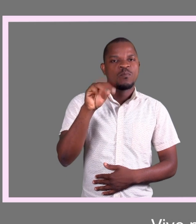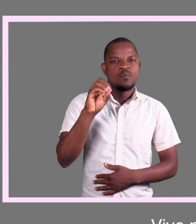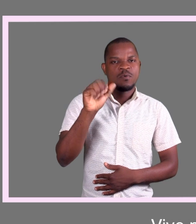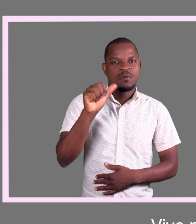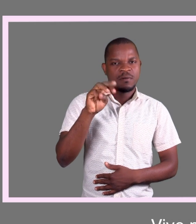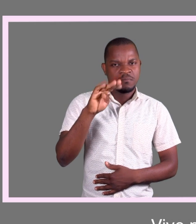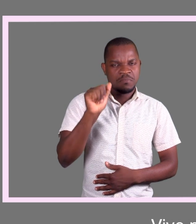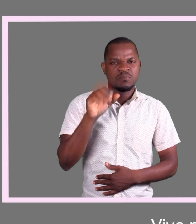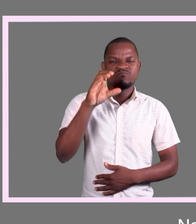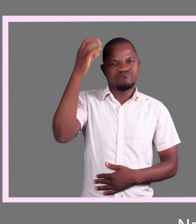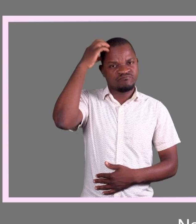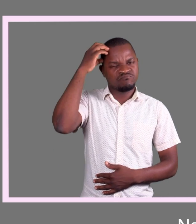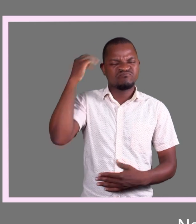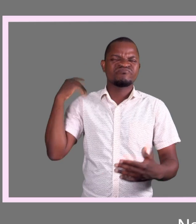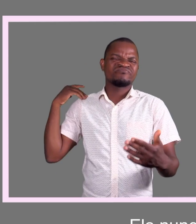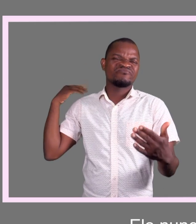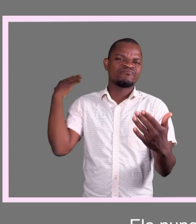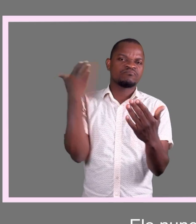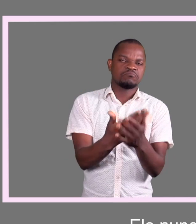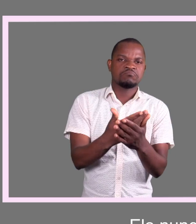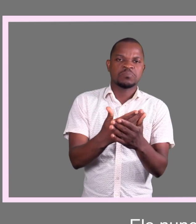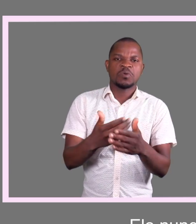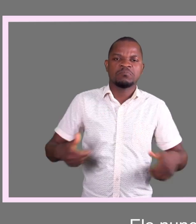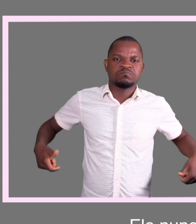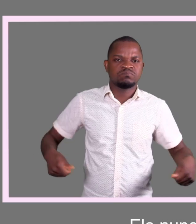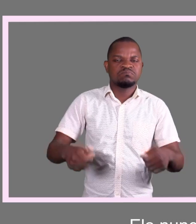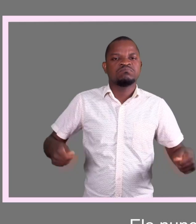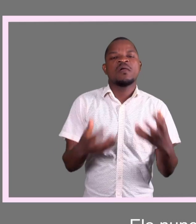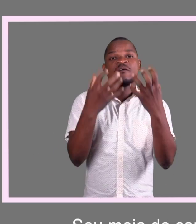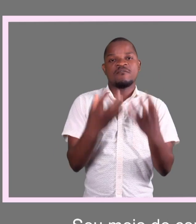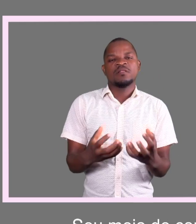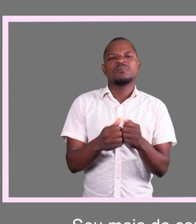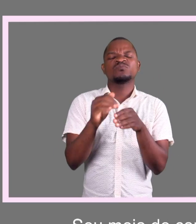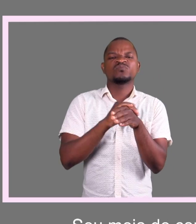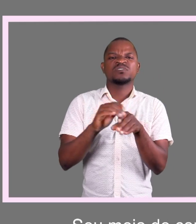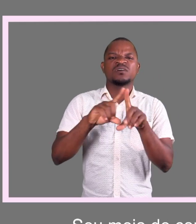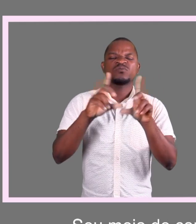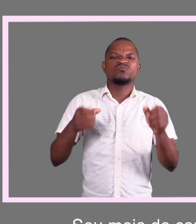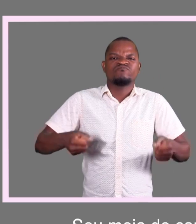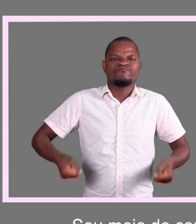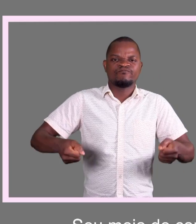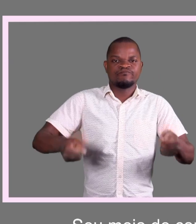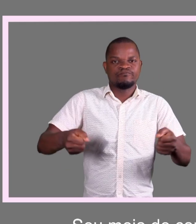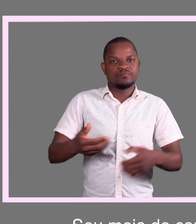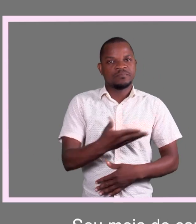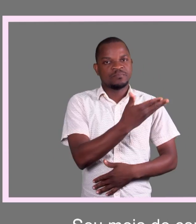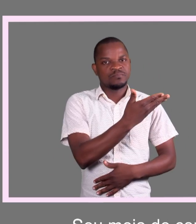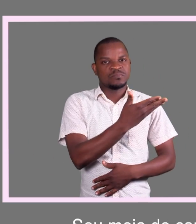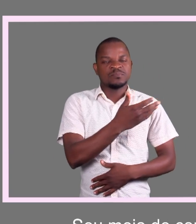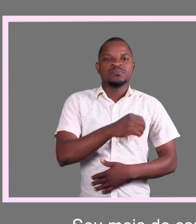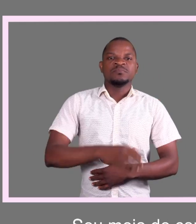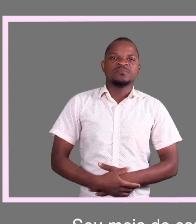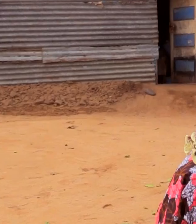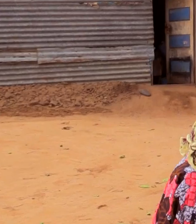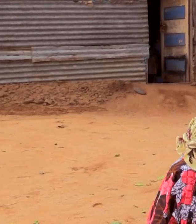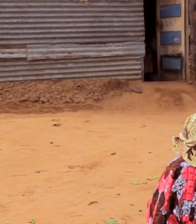no distrito de Moamba, na província de Maputo. Ela nunca teve a cadeira de roda. Seu meio de compensação é esta carinha